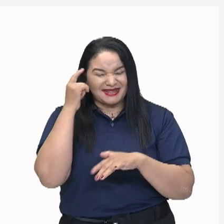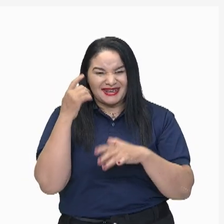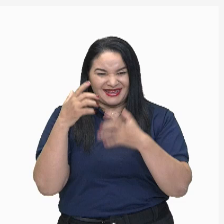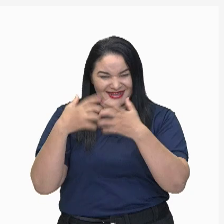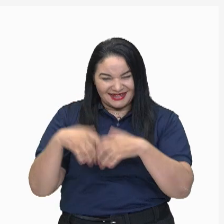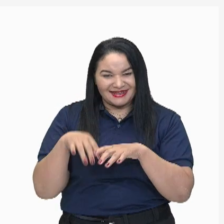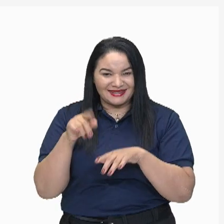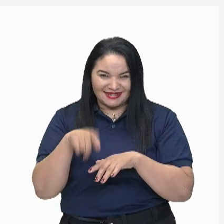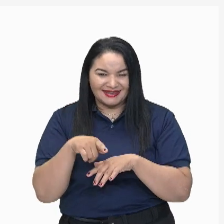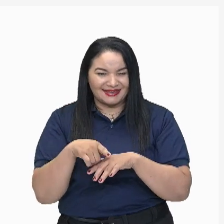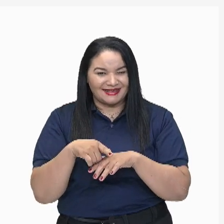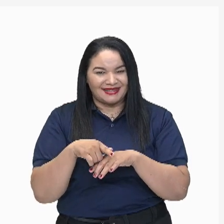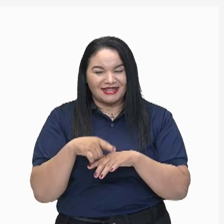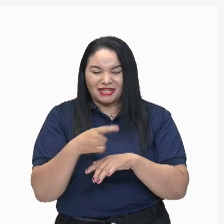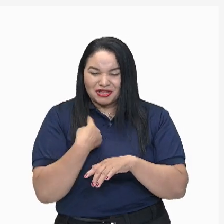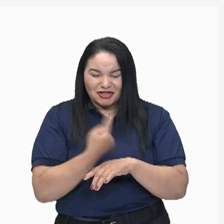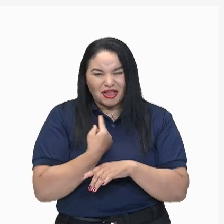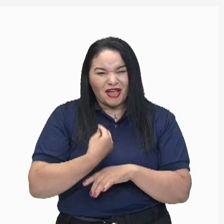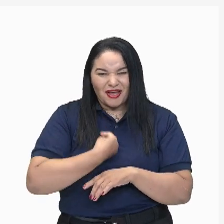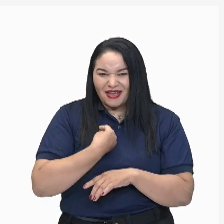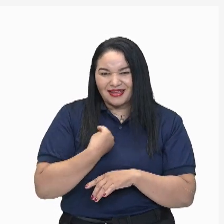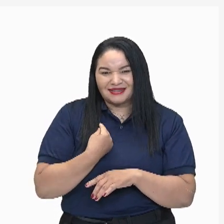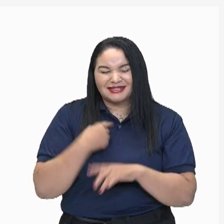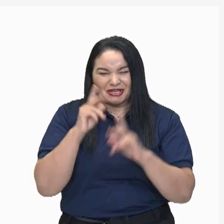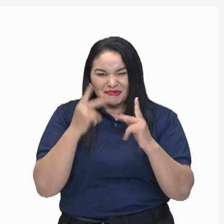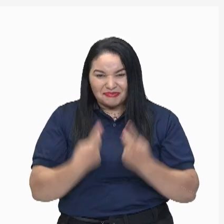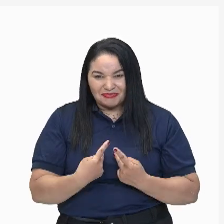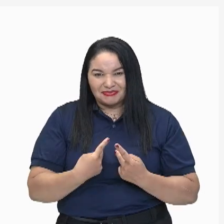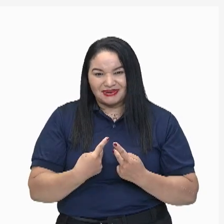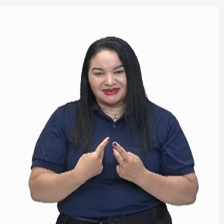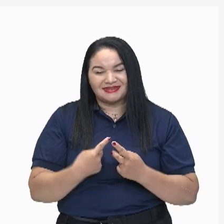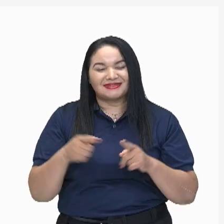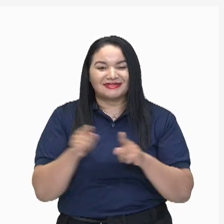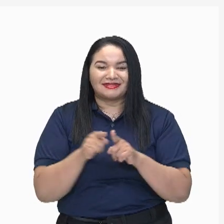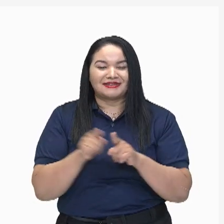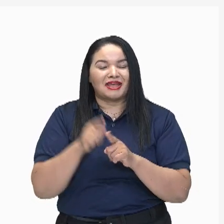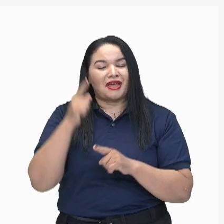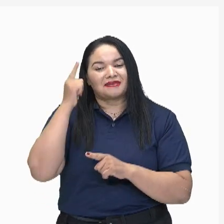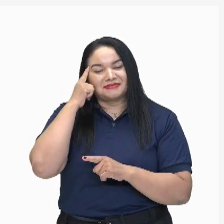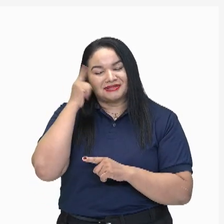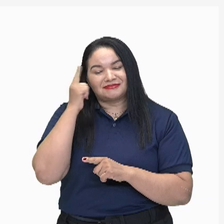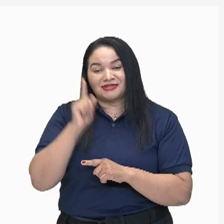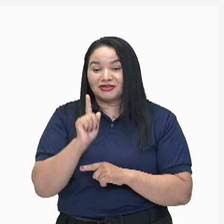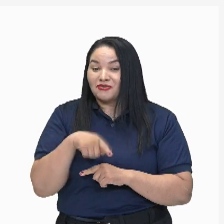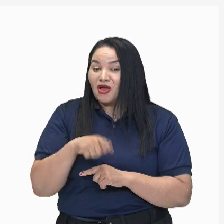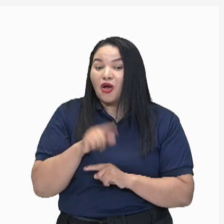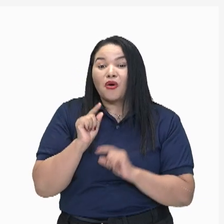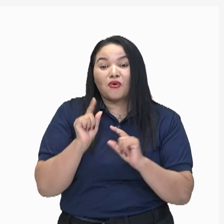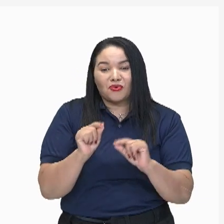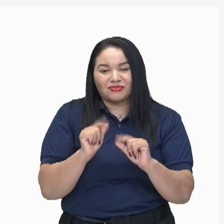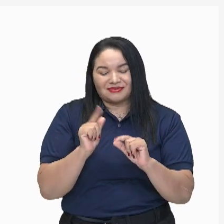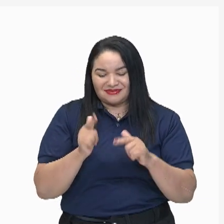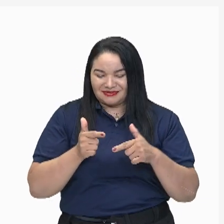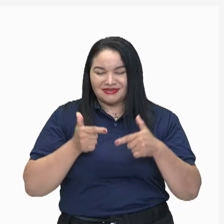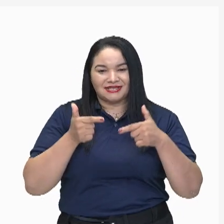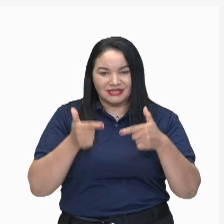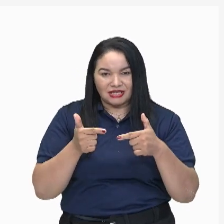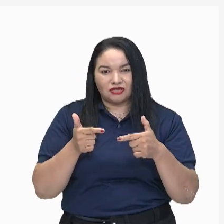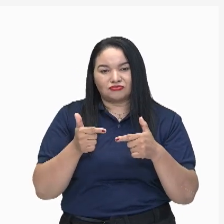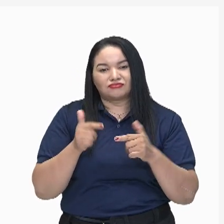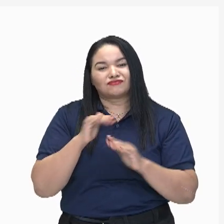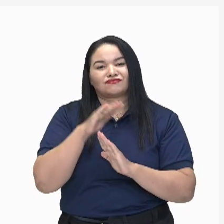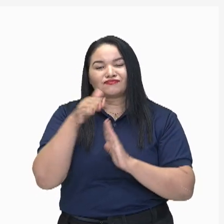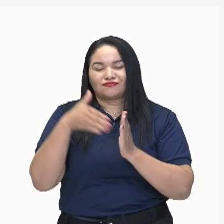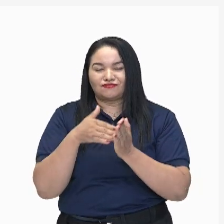nos faz mais humano, em que o pensamento, ele é a ação. Isso tudo aí